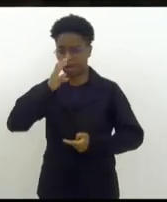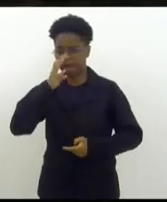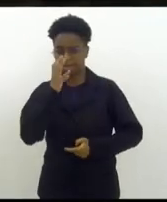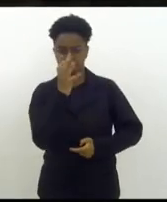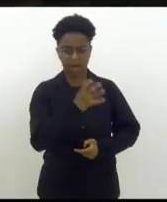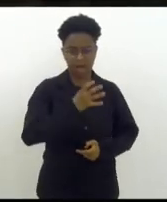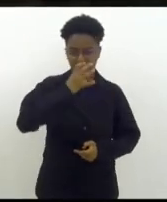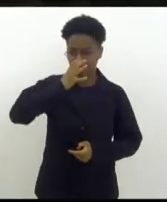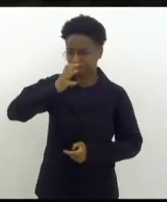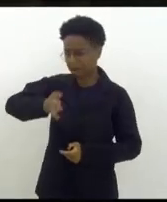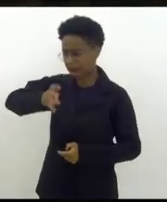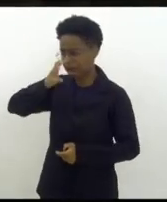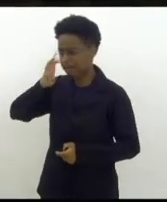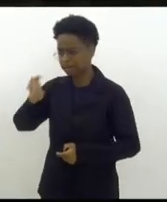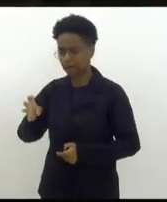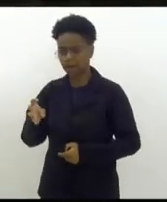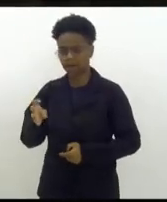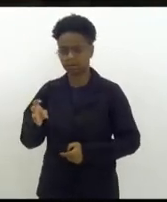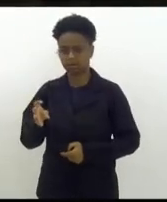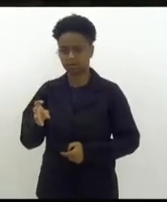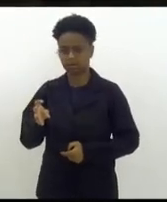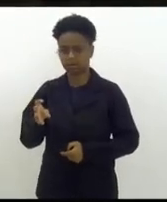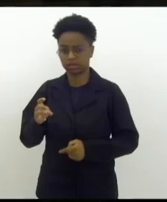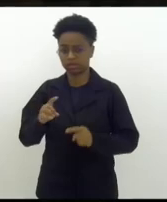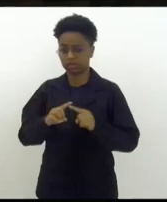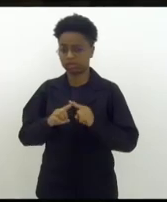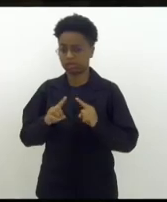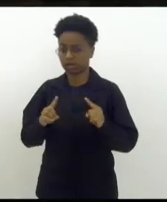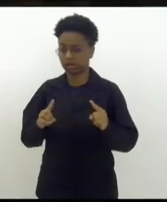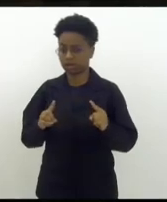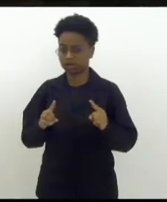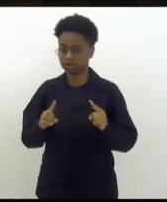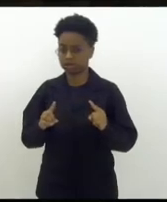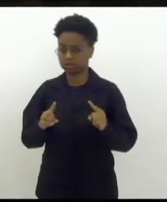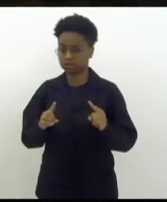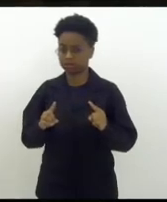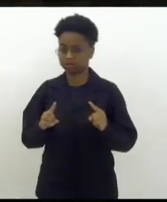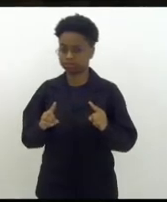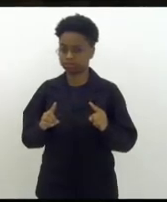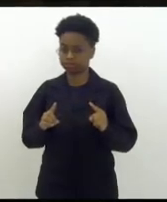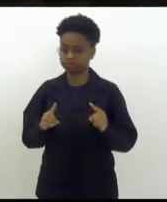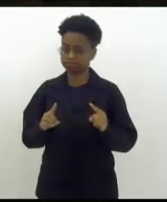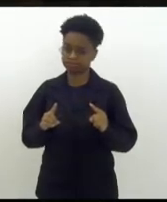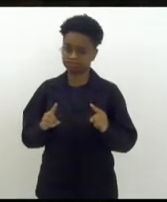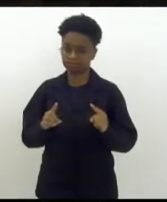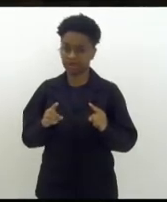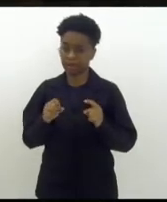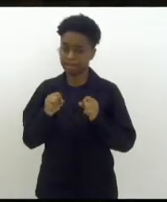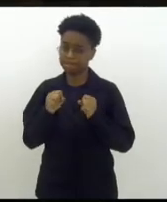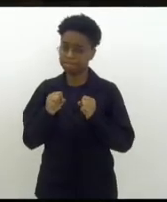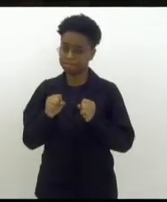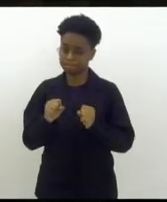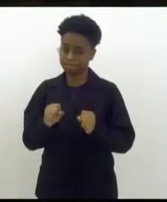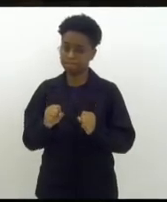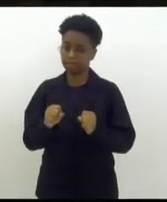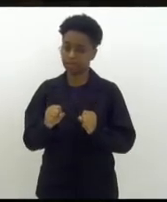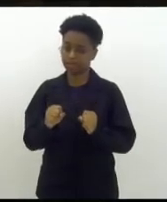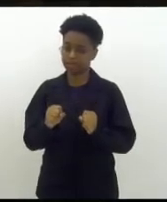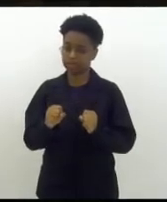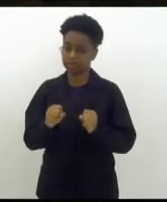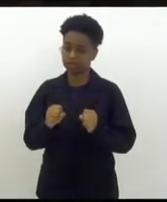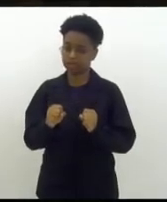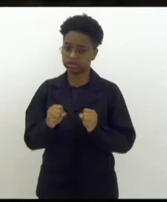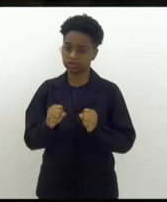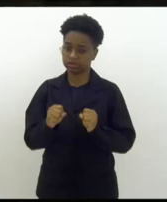sucessivas no limite daquilo que pode desencadear por caminhos